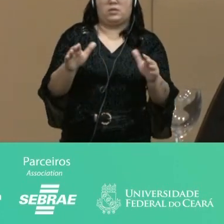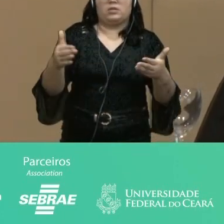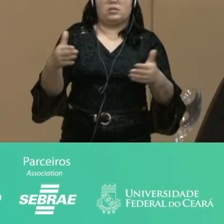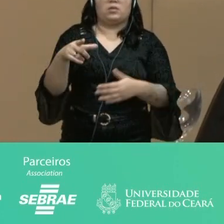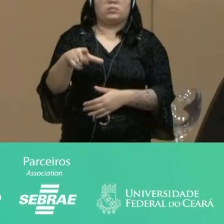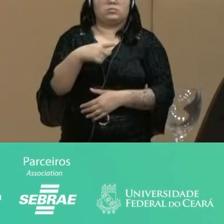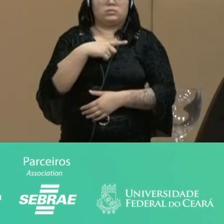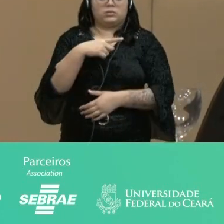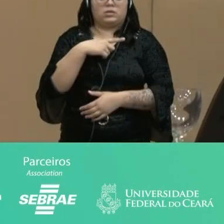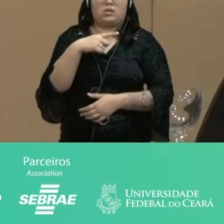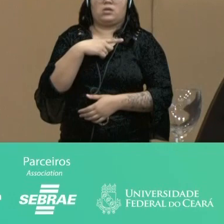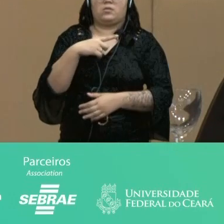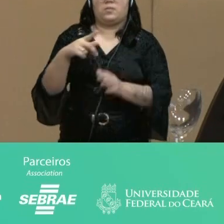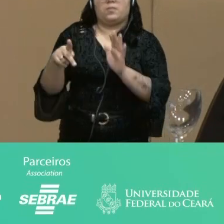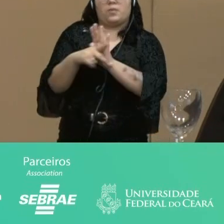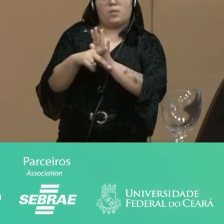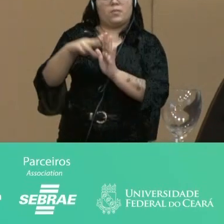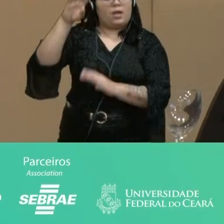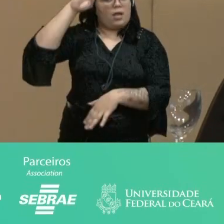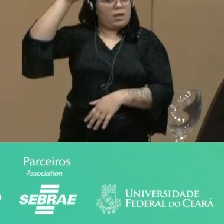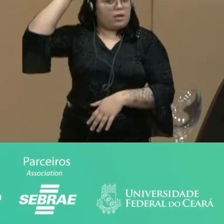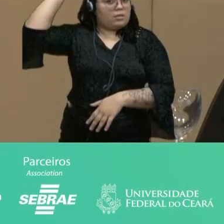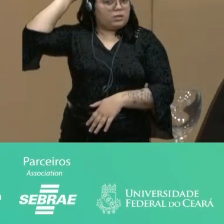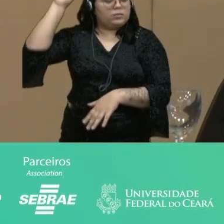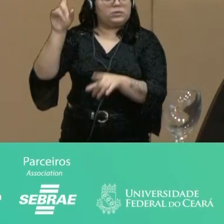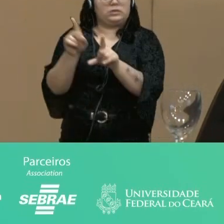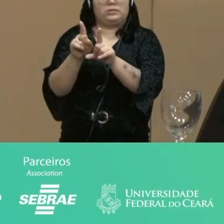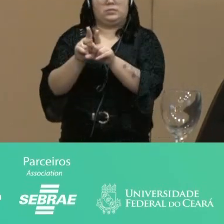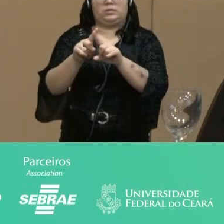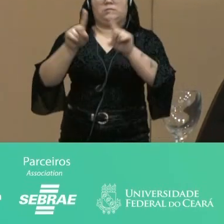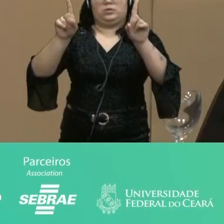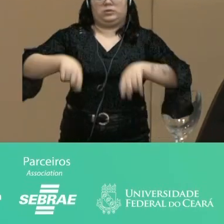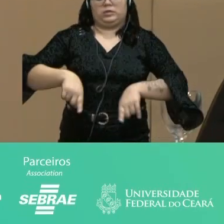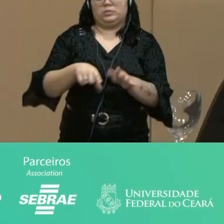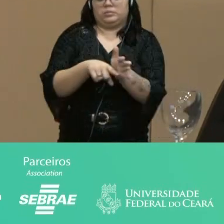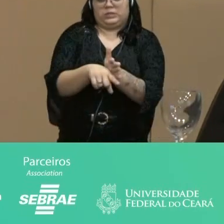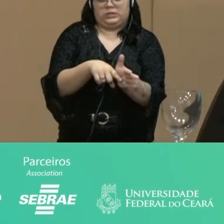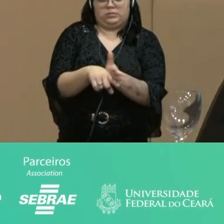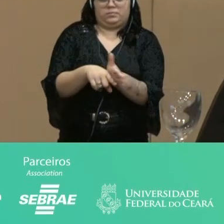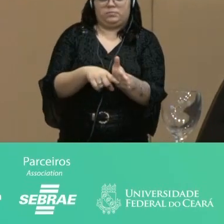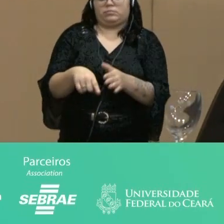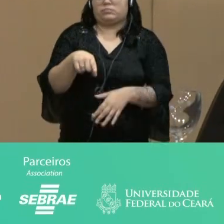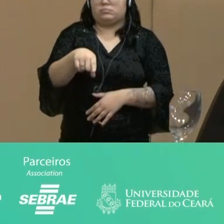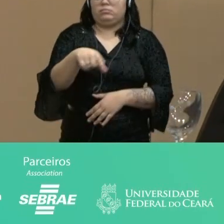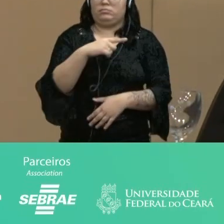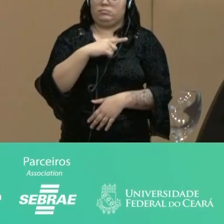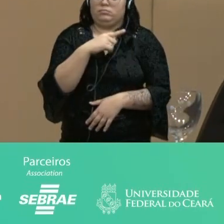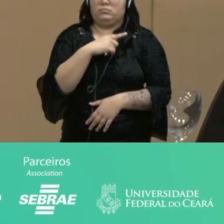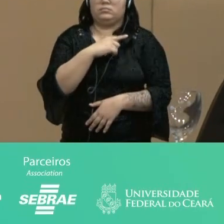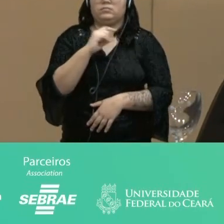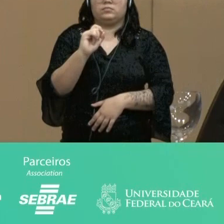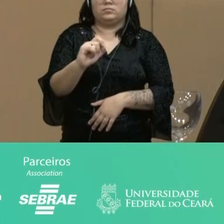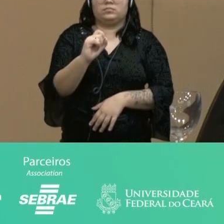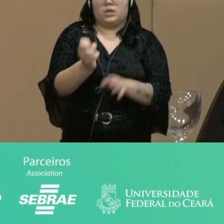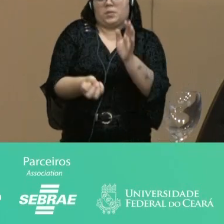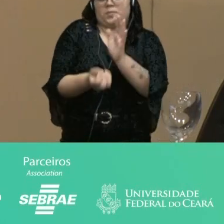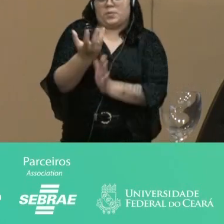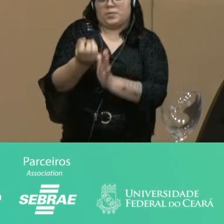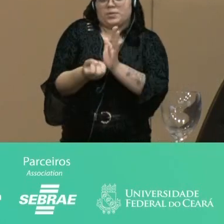dos trabalhos acadêmicos e dos projetos de pesquisas. Eles centram-se nas áreas de